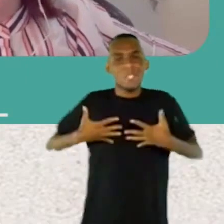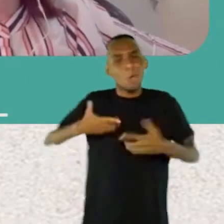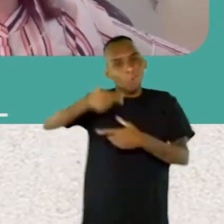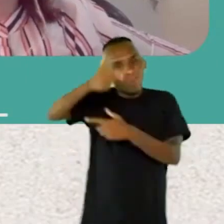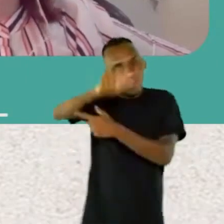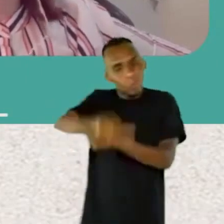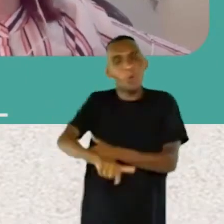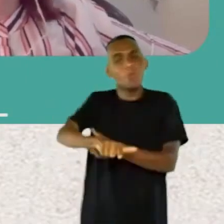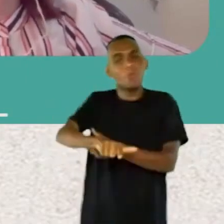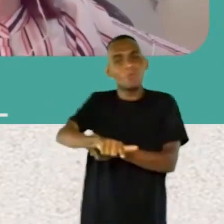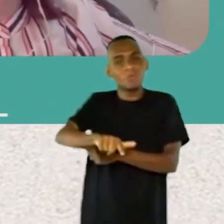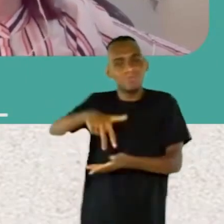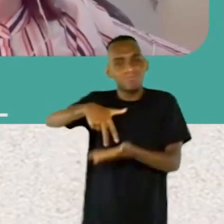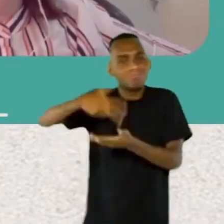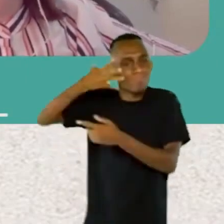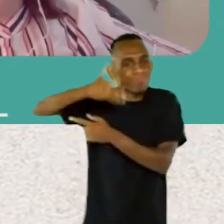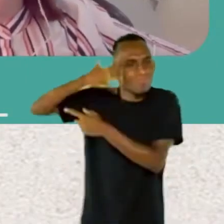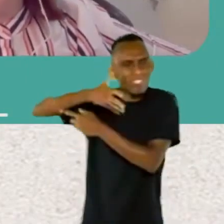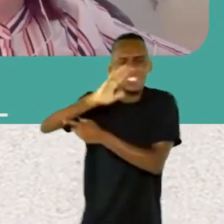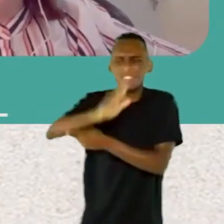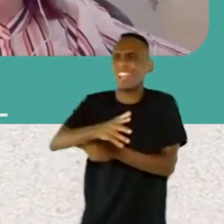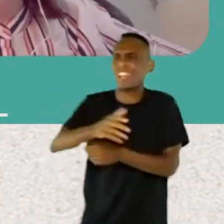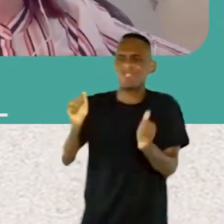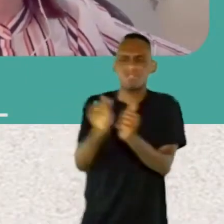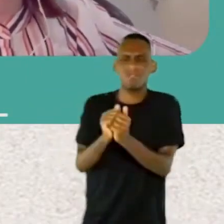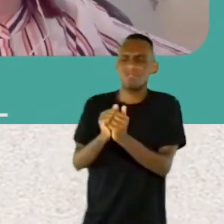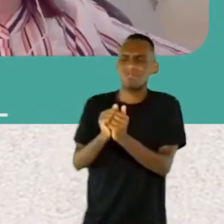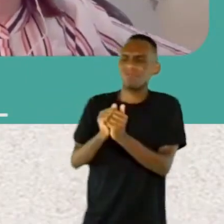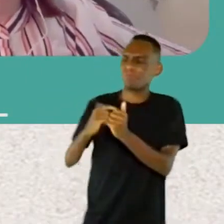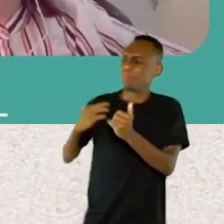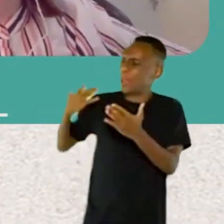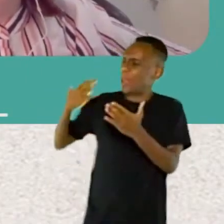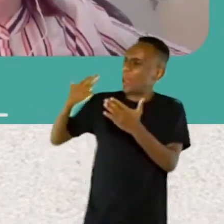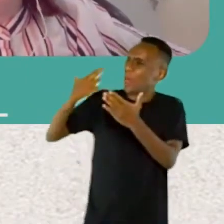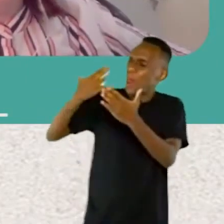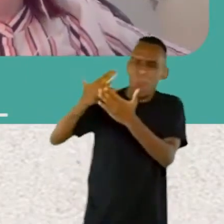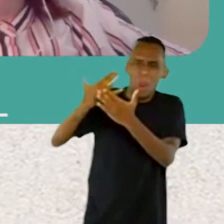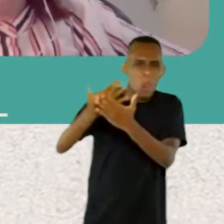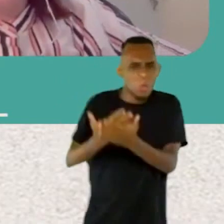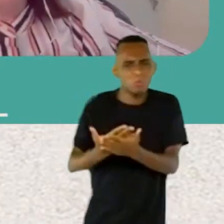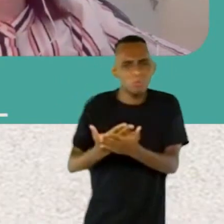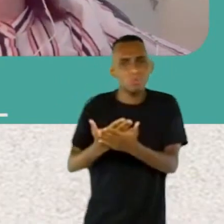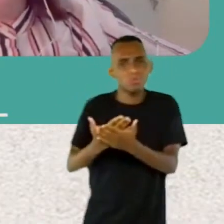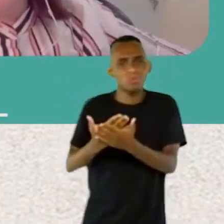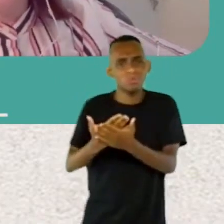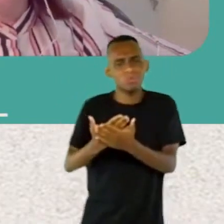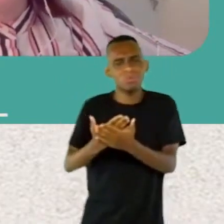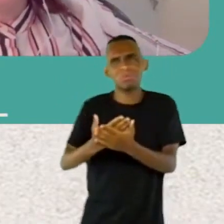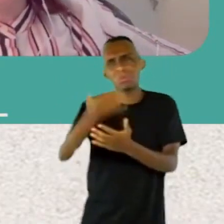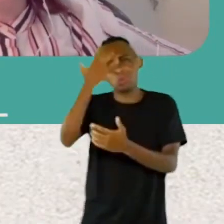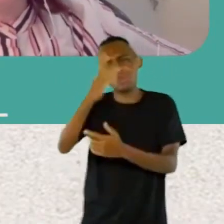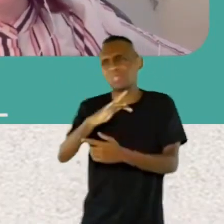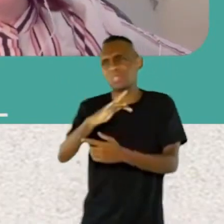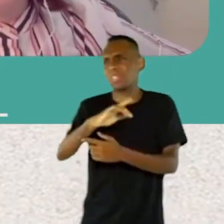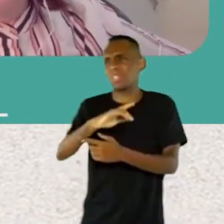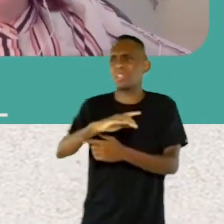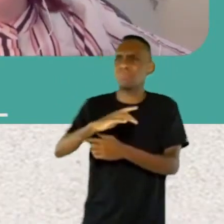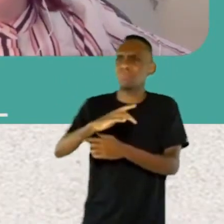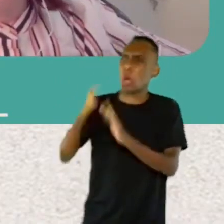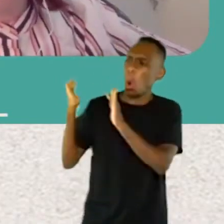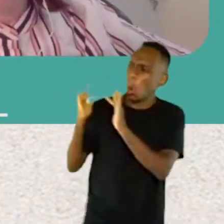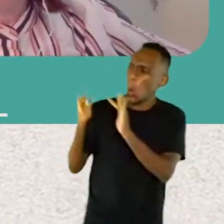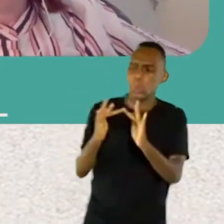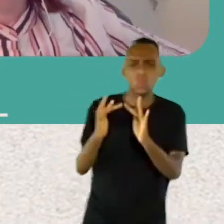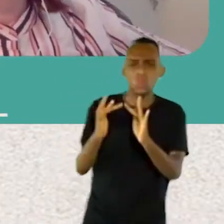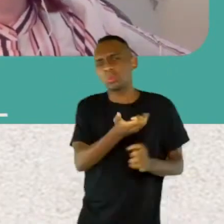Afonso. A gente já está junto nessa estrada há muito tempo, né? Você falou aí há 36 anos, sei lá quantas vezes a gente já esteve juntos